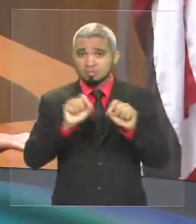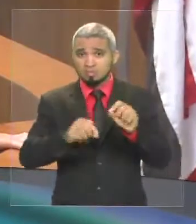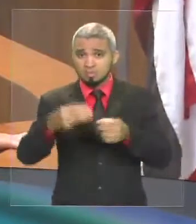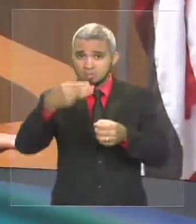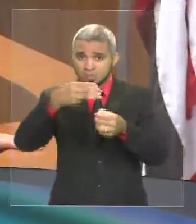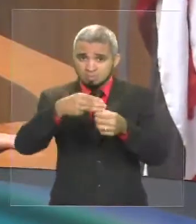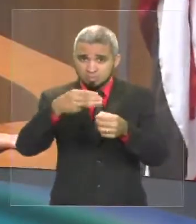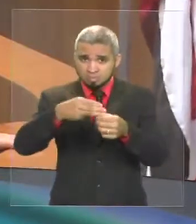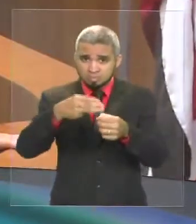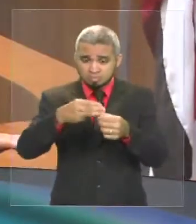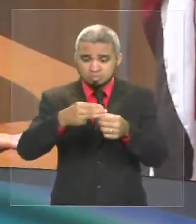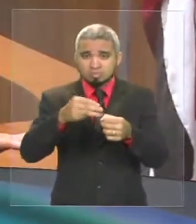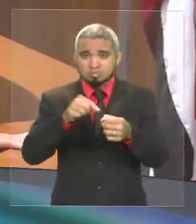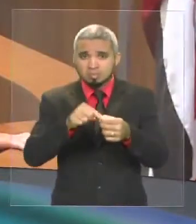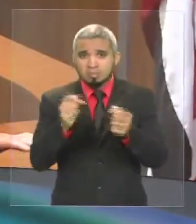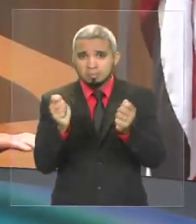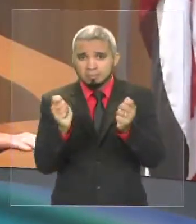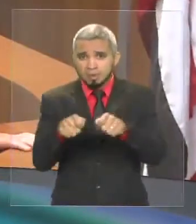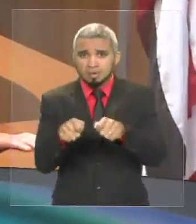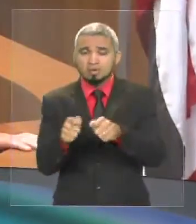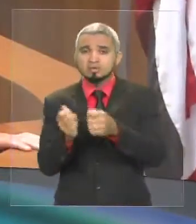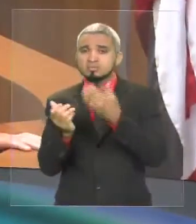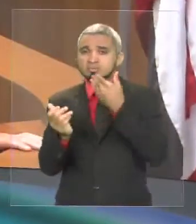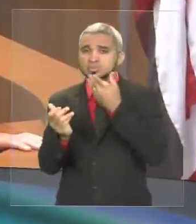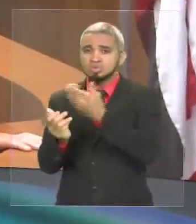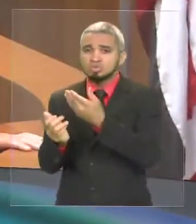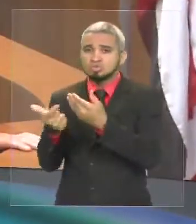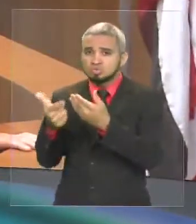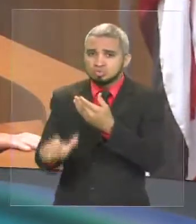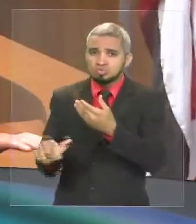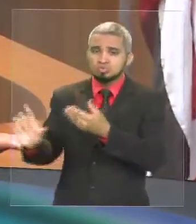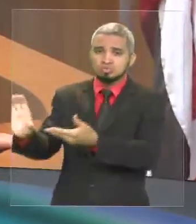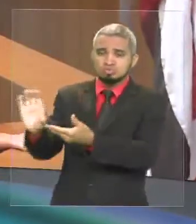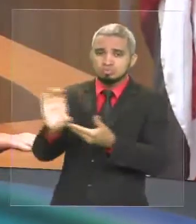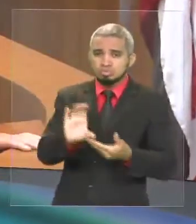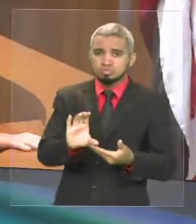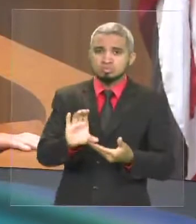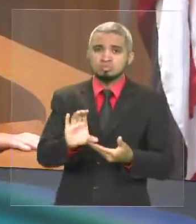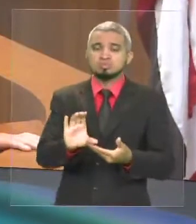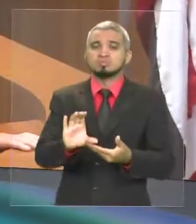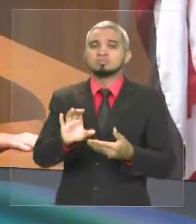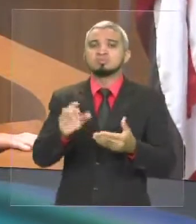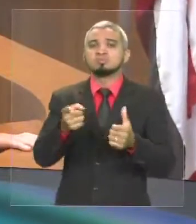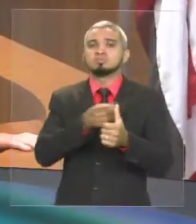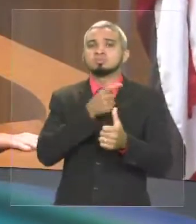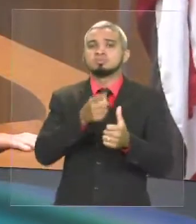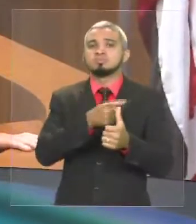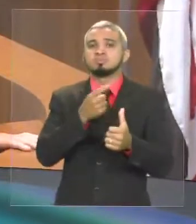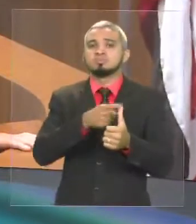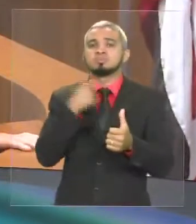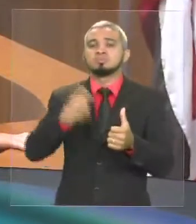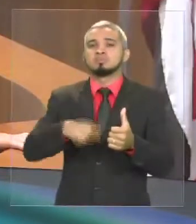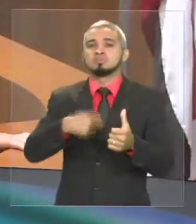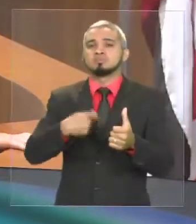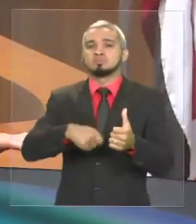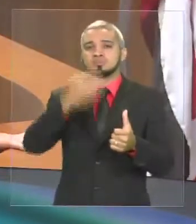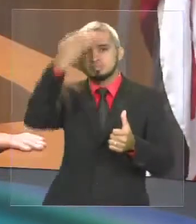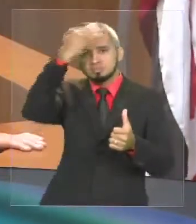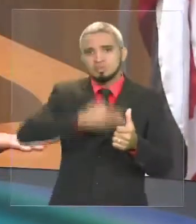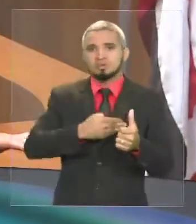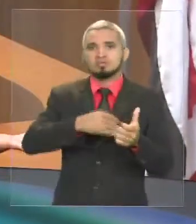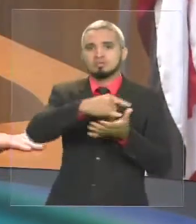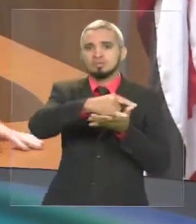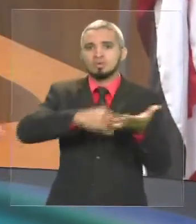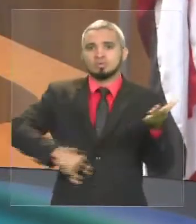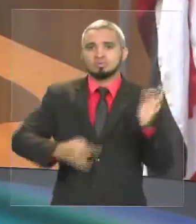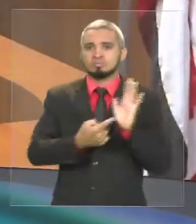somente poderá pleitear novamente os benefícios desta lei após a comprovação das obrigações previstas nesse artigo. O que isso